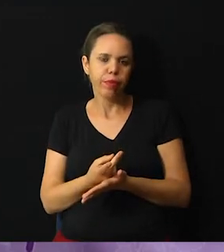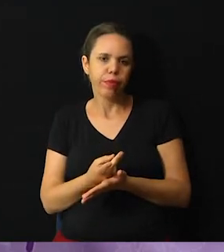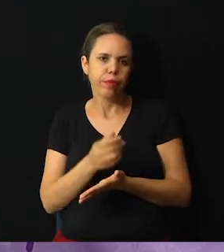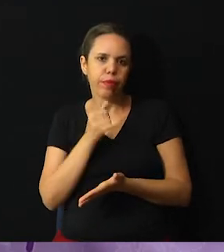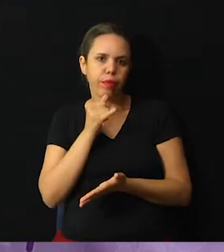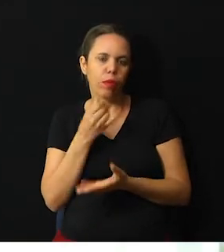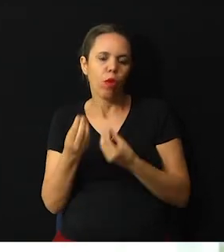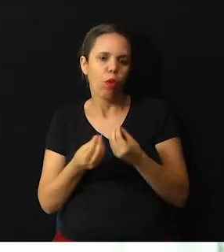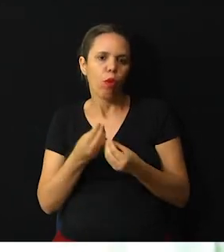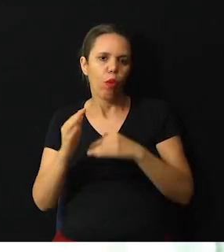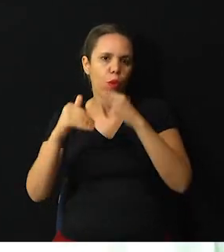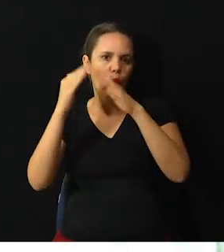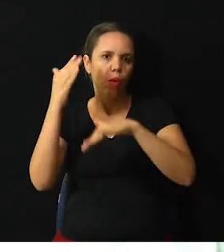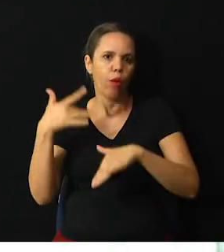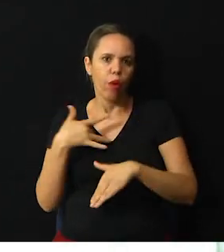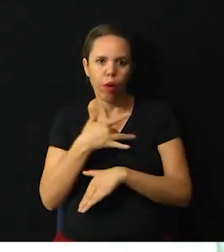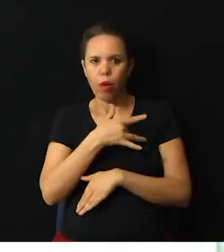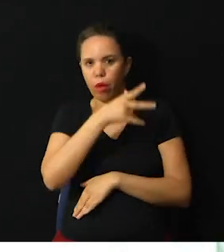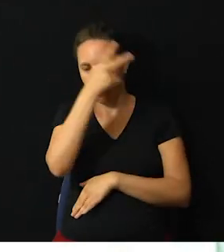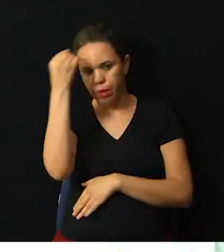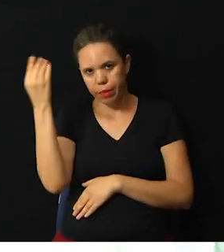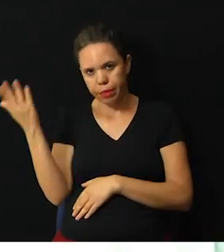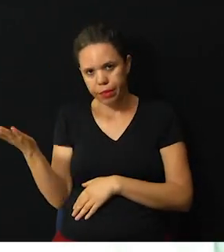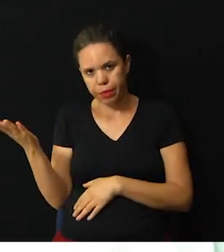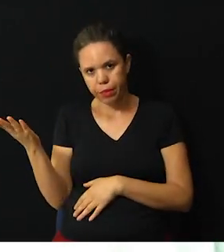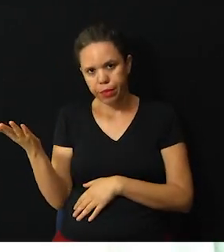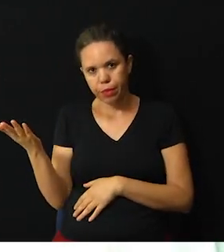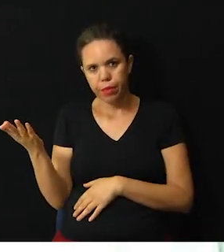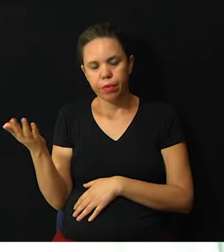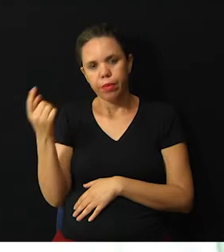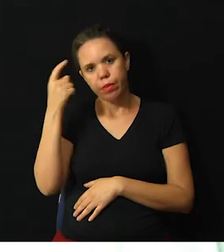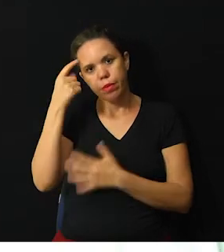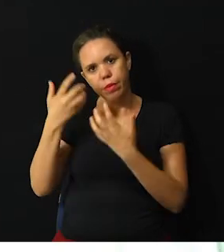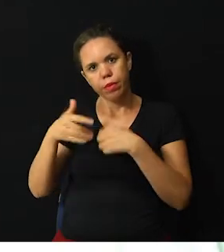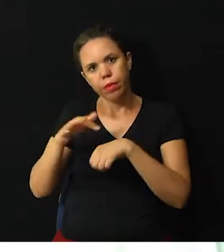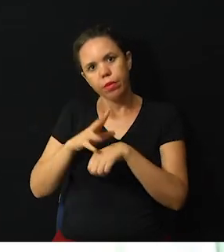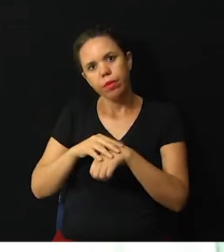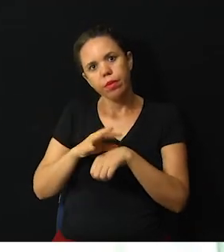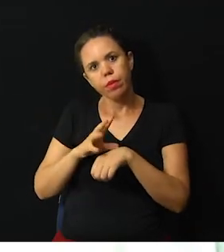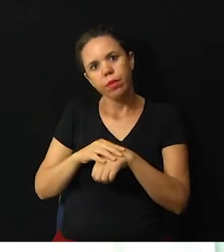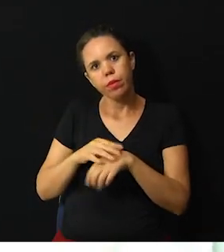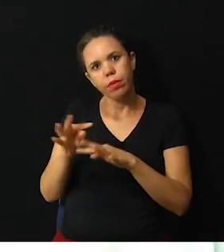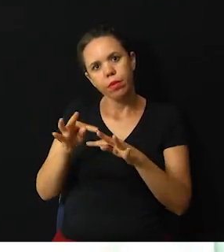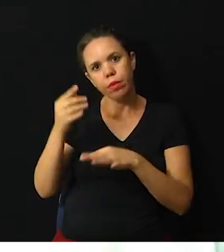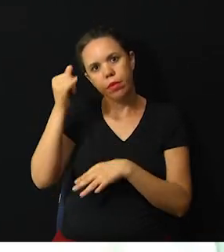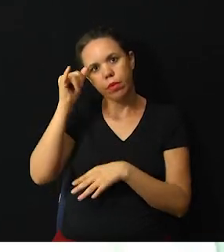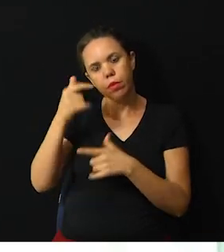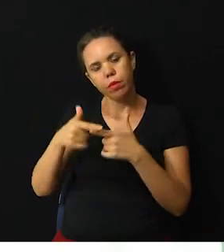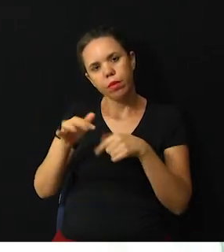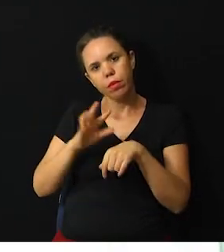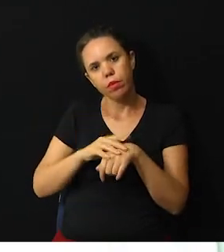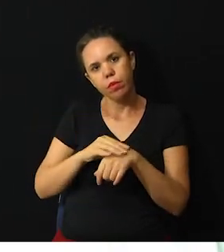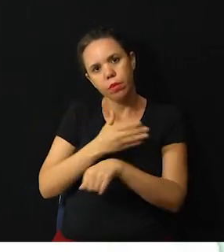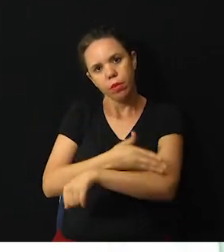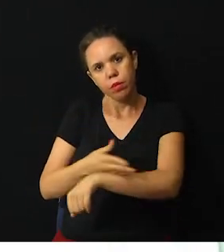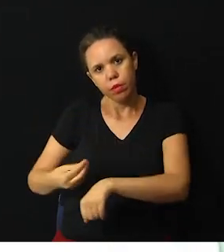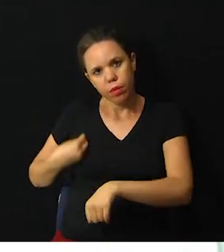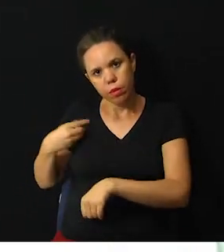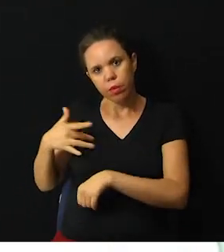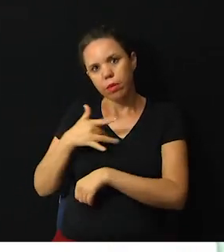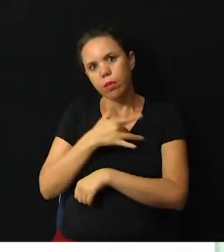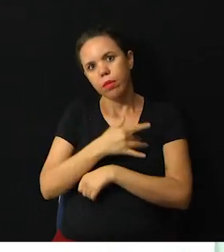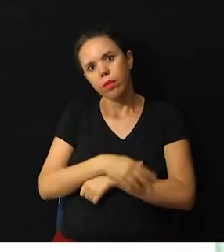sociais, mas no sentido de como eu construo saúde pública, né? E não só pensando em doença, mas pensando em prevenção e em hábitos de